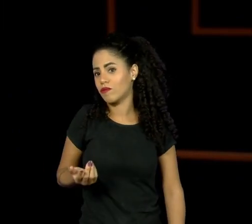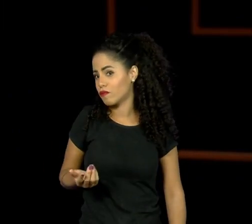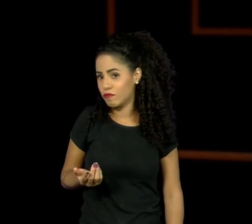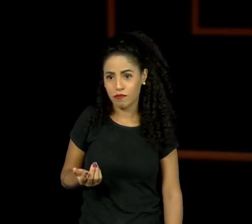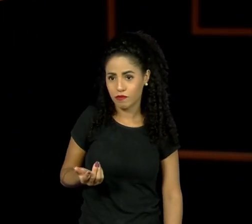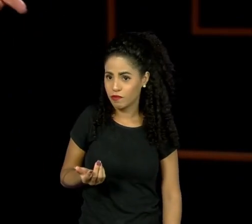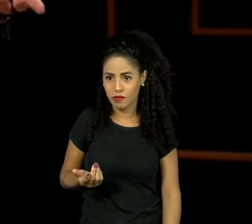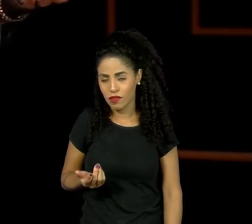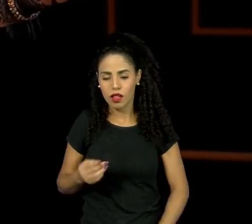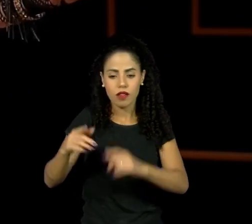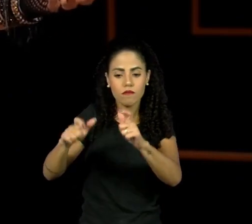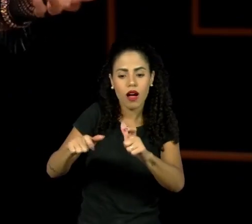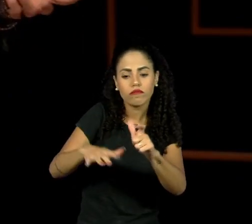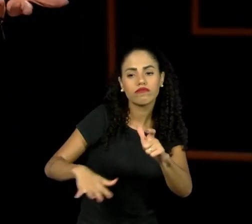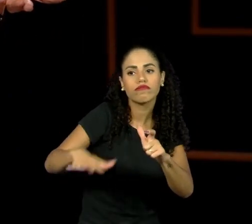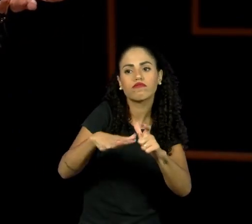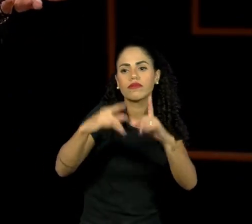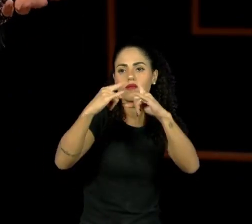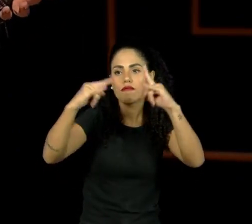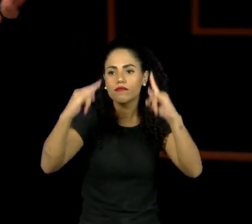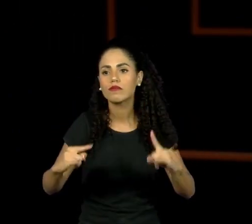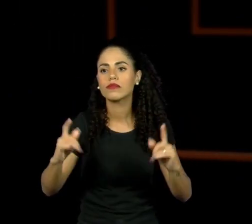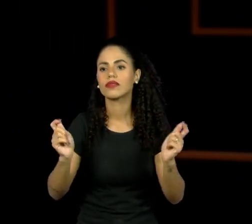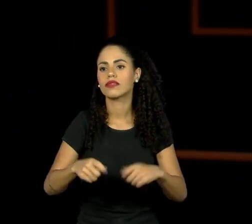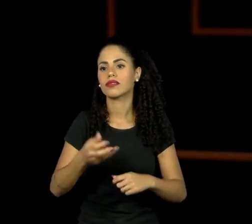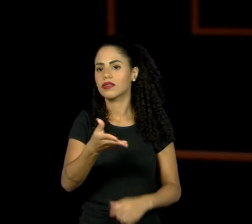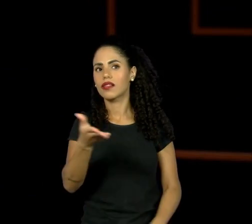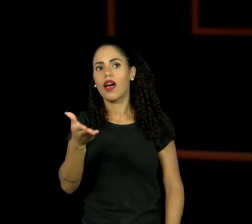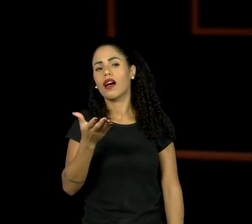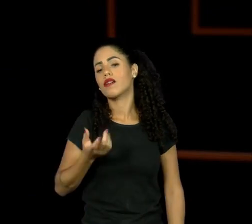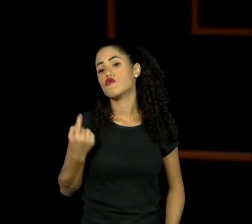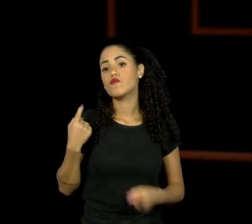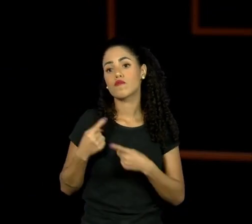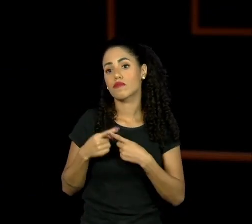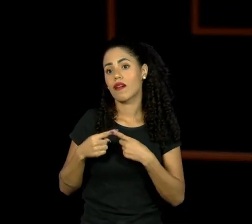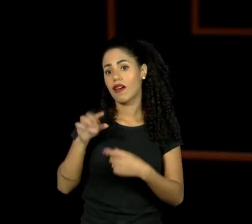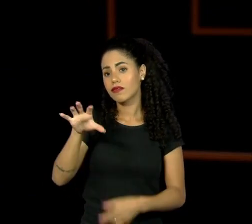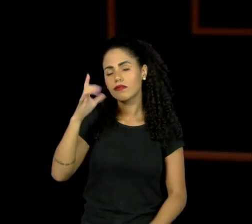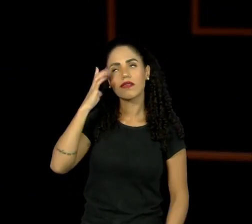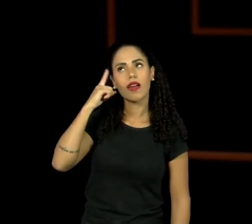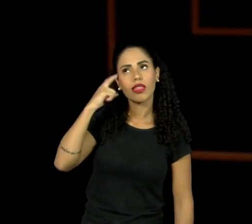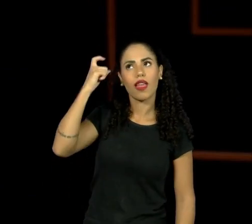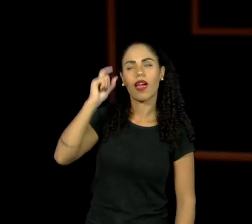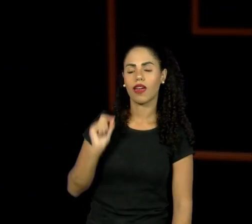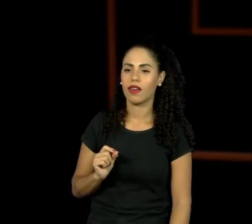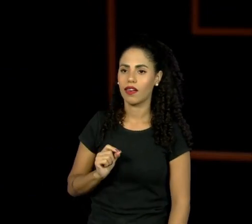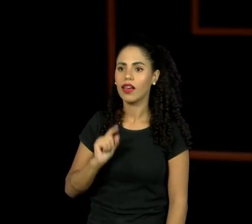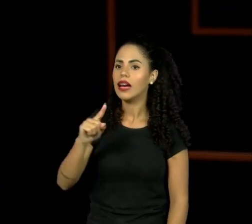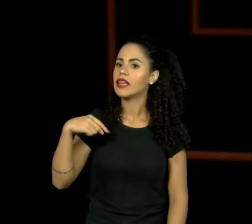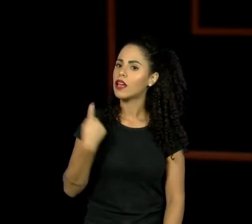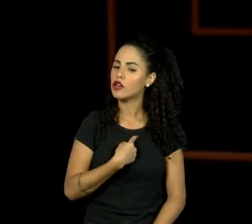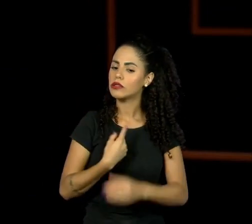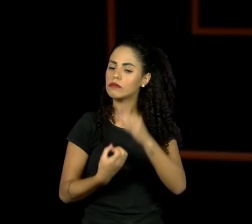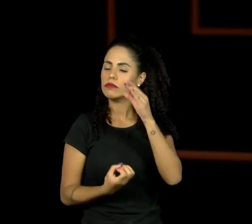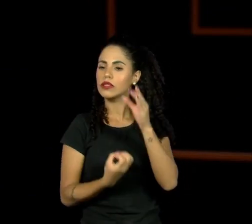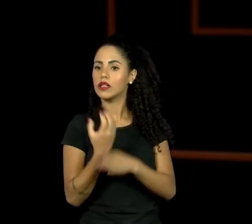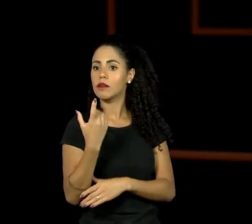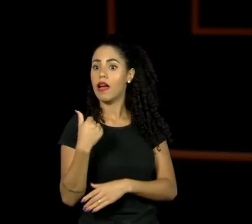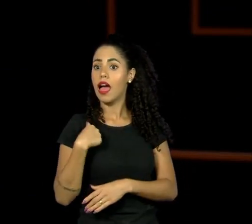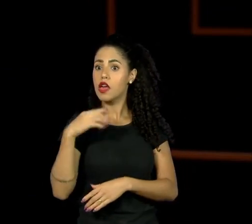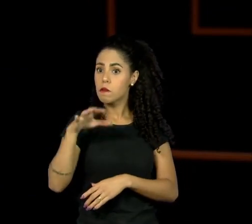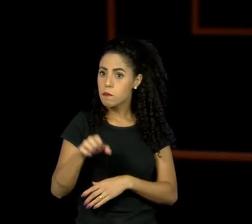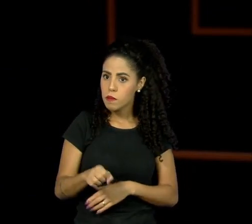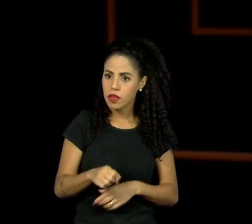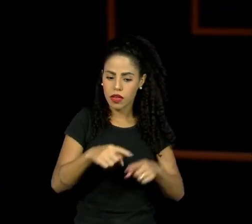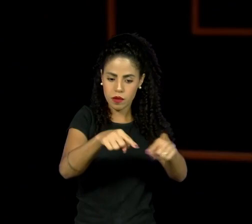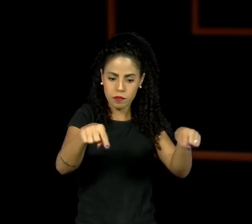Qualquer pedaço eu faço um Campo Grande, como tem aquela música, né? Porque era disso a ideia. E a gente começou a criar. E eu peguei o quarto que tinha